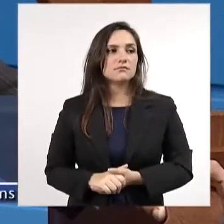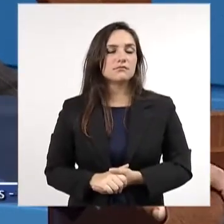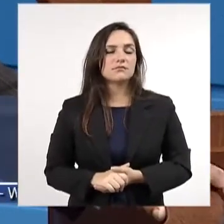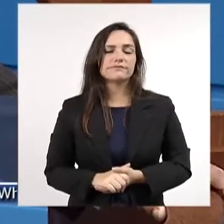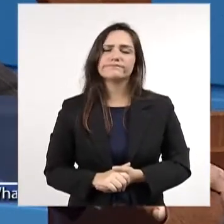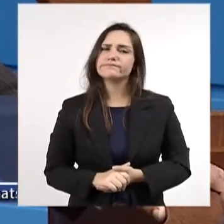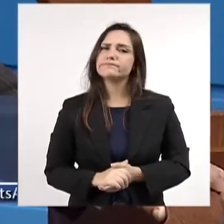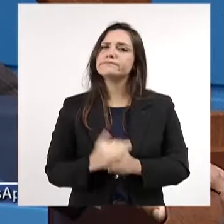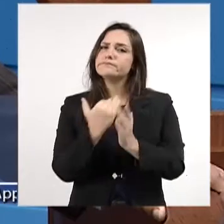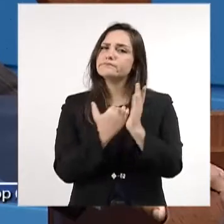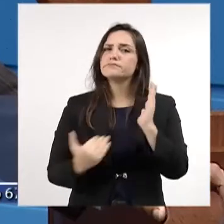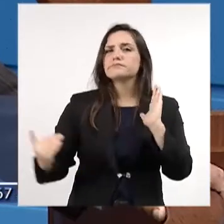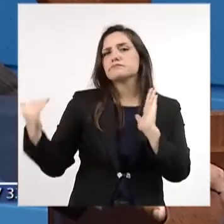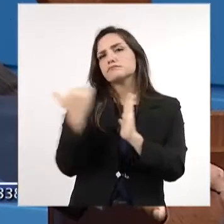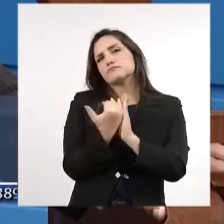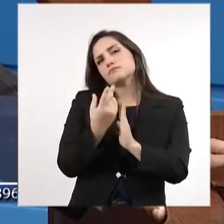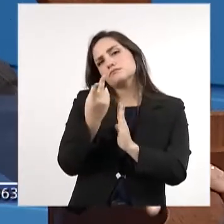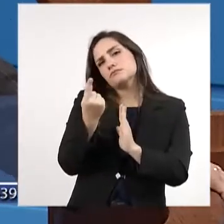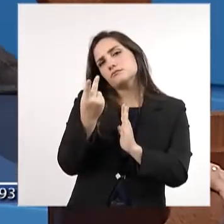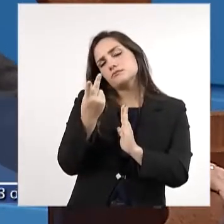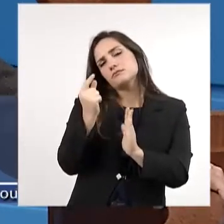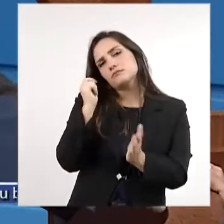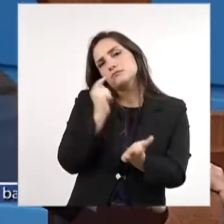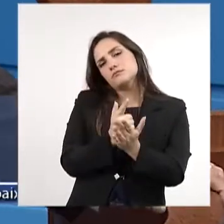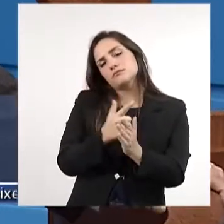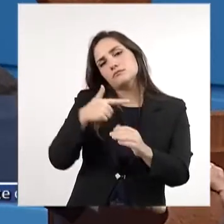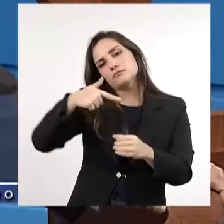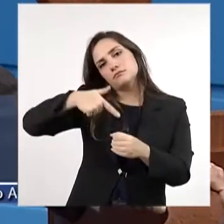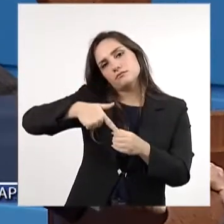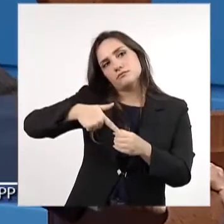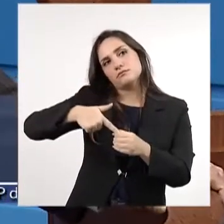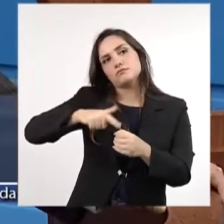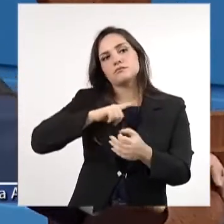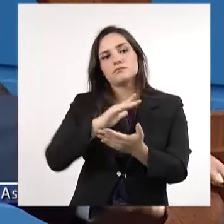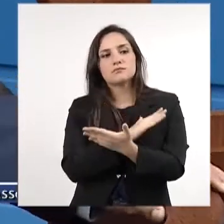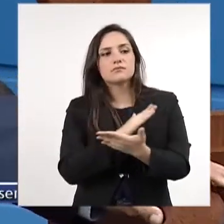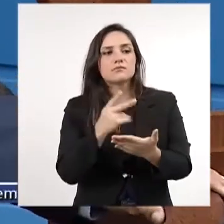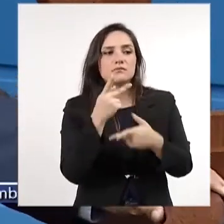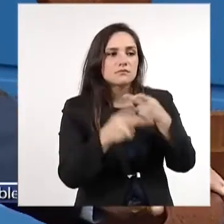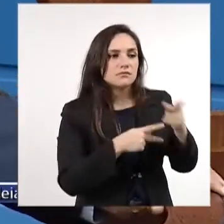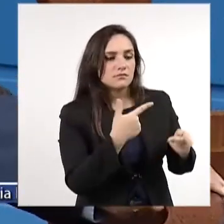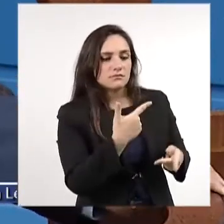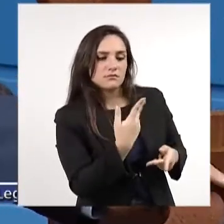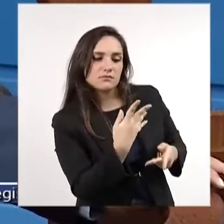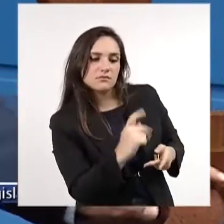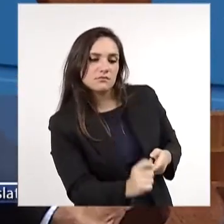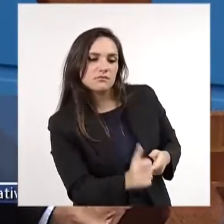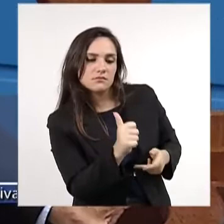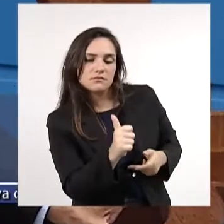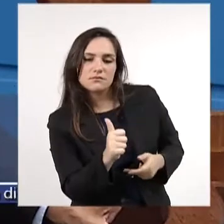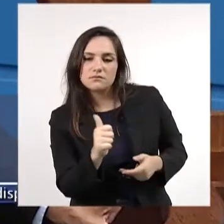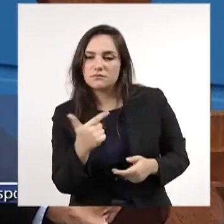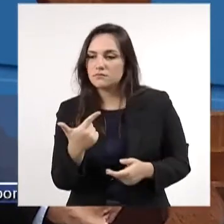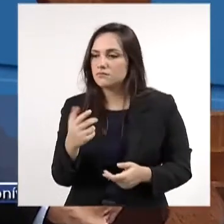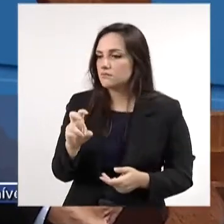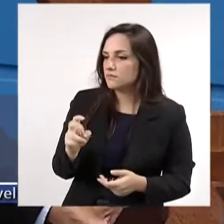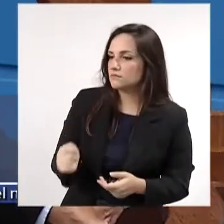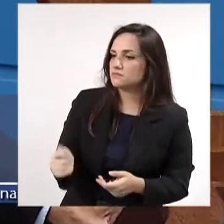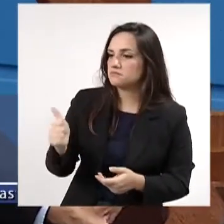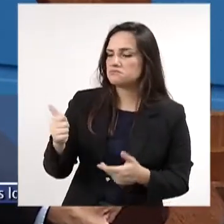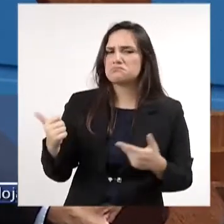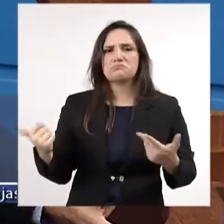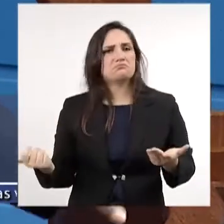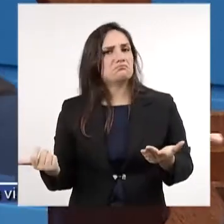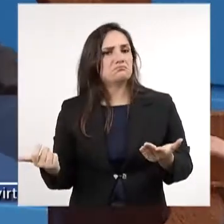Reajuste esse que uns falam 25 centavos, 24 centavos, 23, deputado Pedro Kemp.